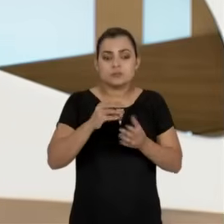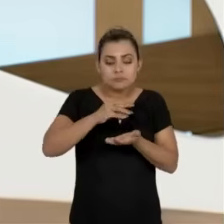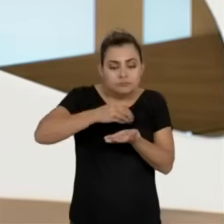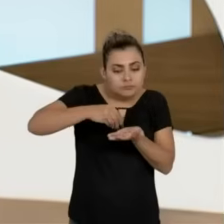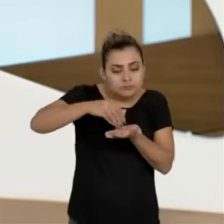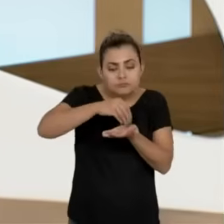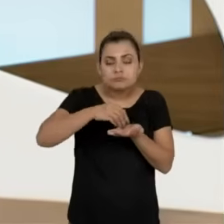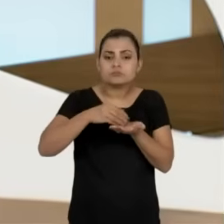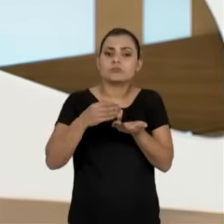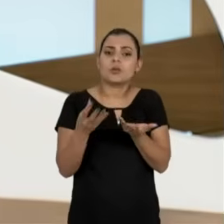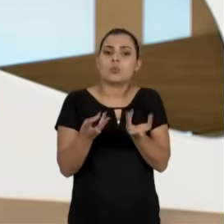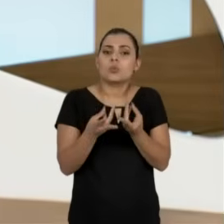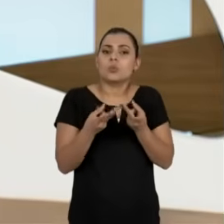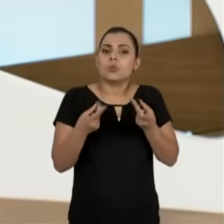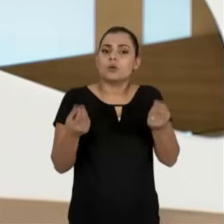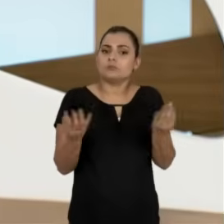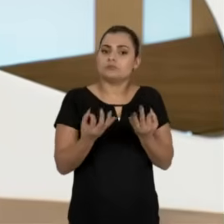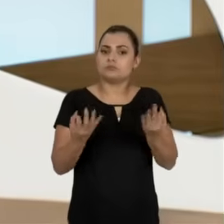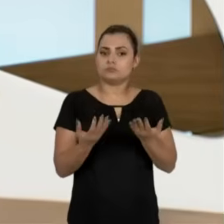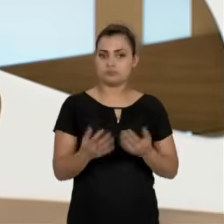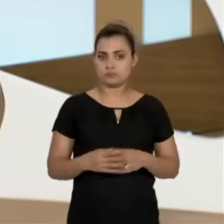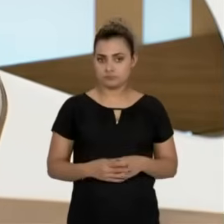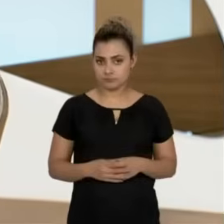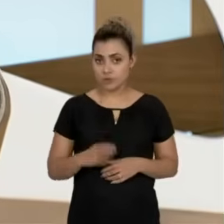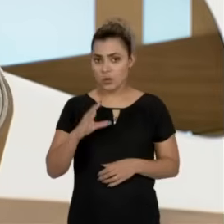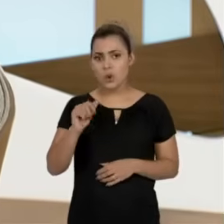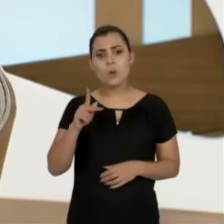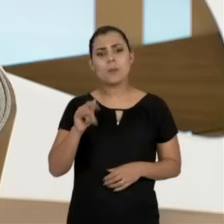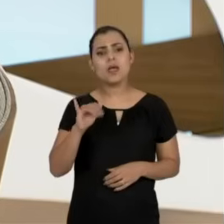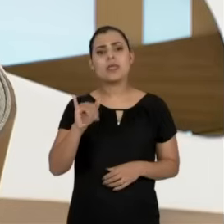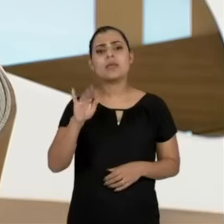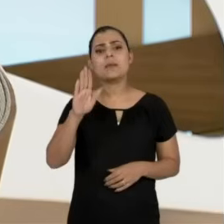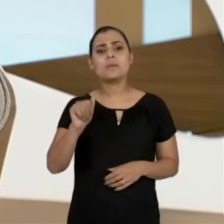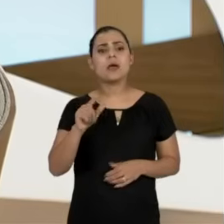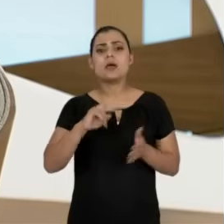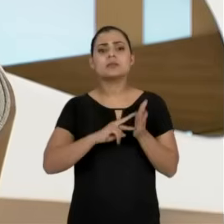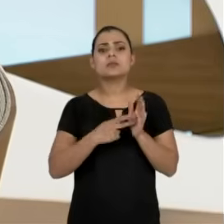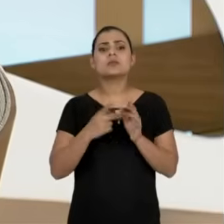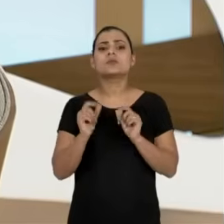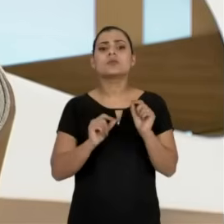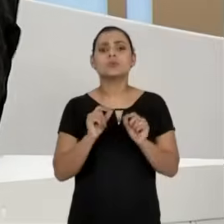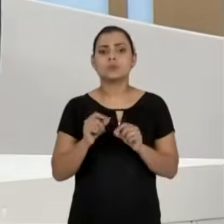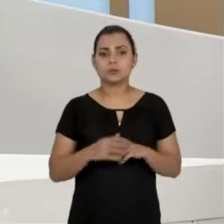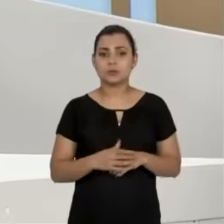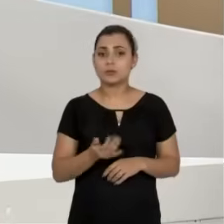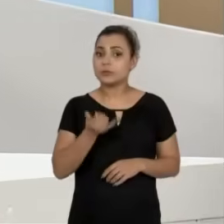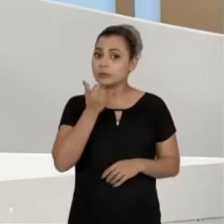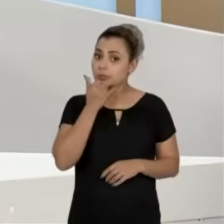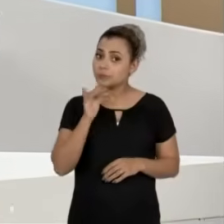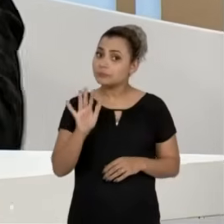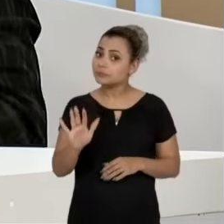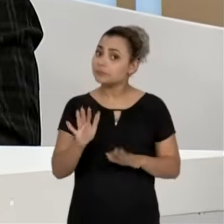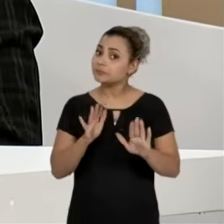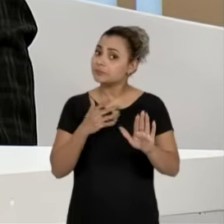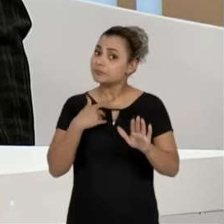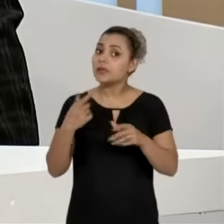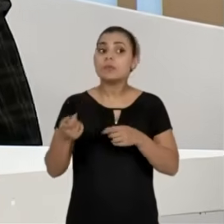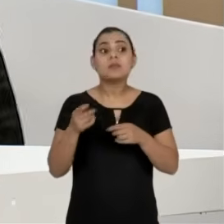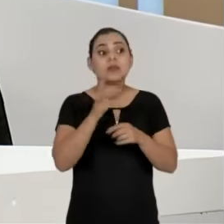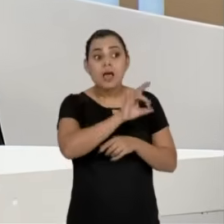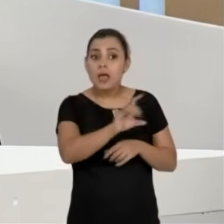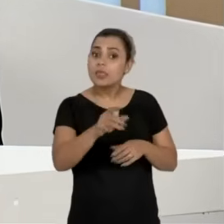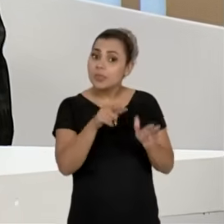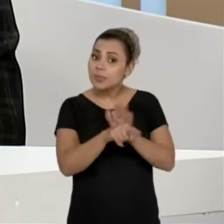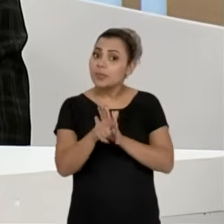alcalinidade, uma maneira que possa ser aproveitado para cosméticos. A copaíba serve para quê, doutor? Marcelo Tais, Ele é eu estou te adorando muito, mas eu preciso passar a palavra